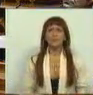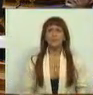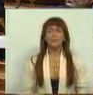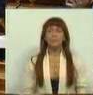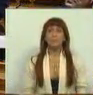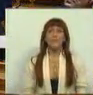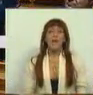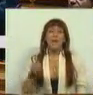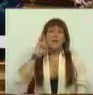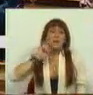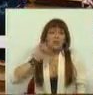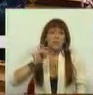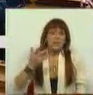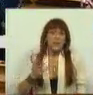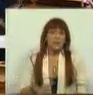Senhora Presidente,